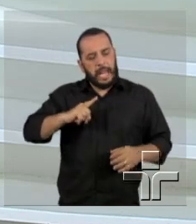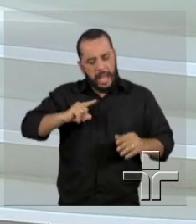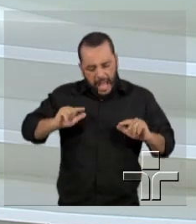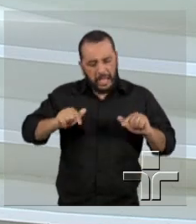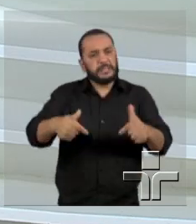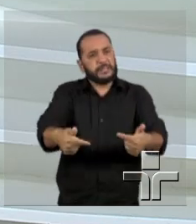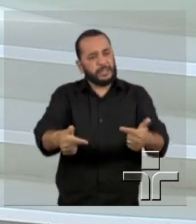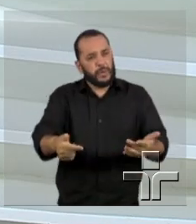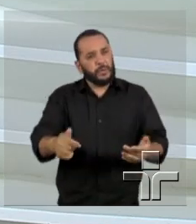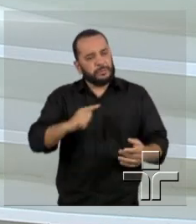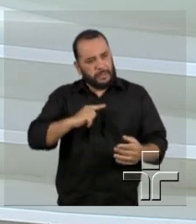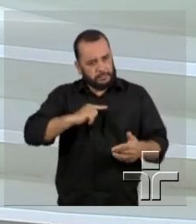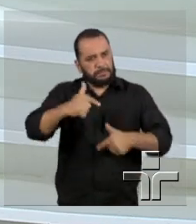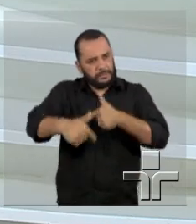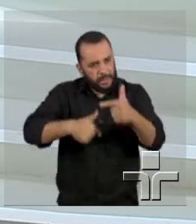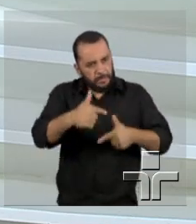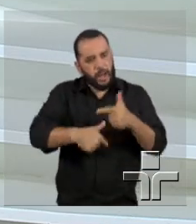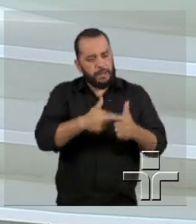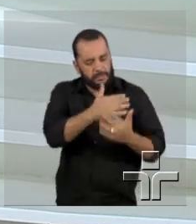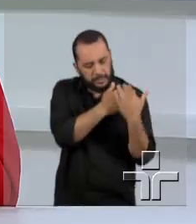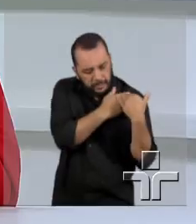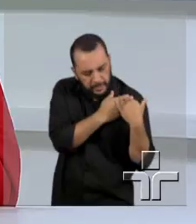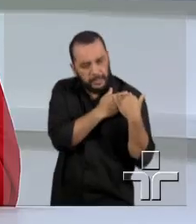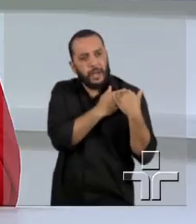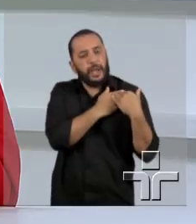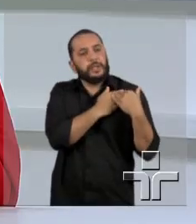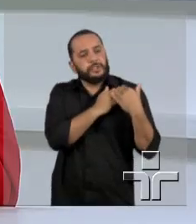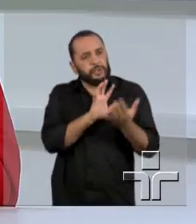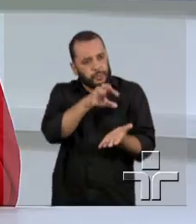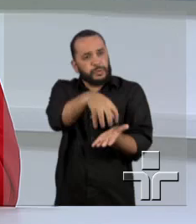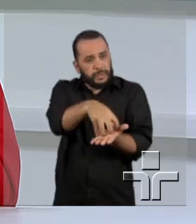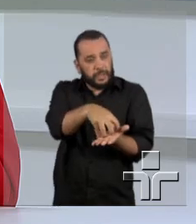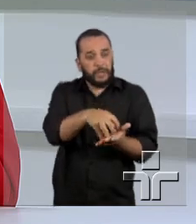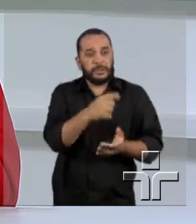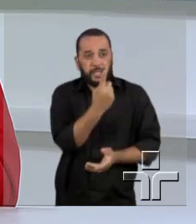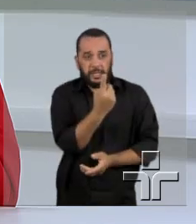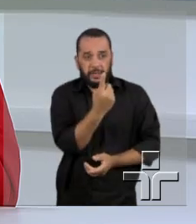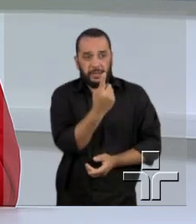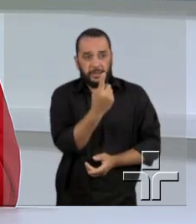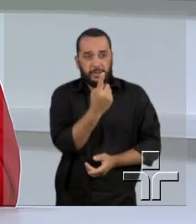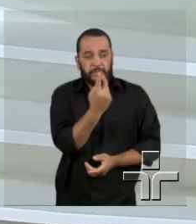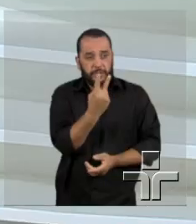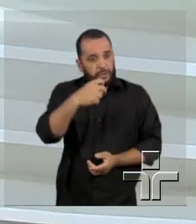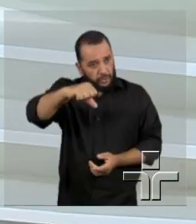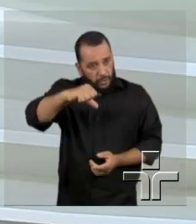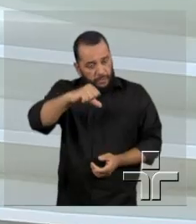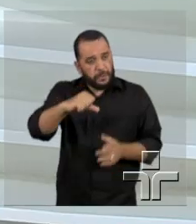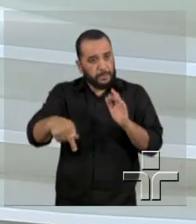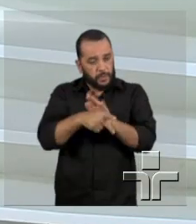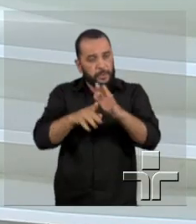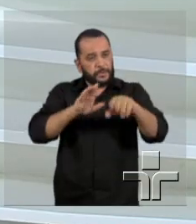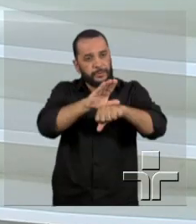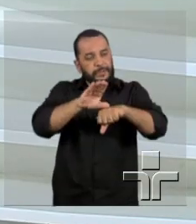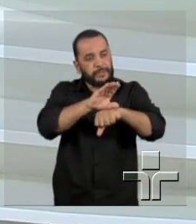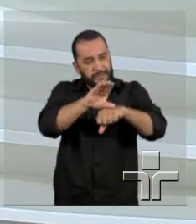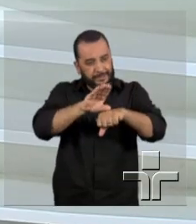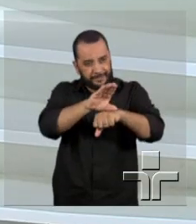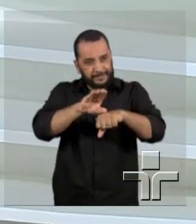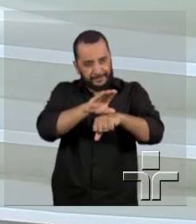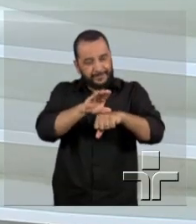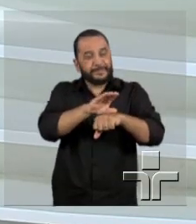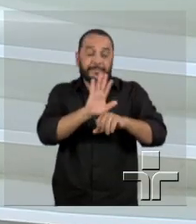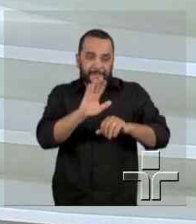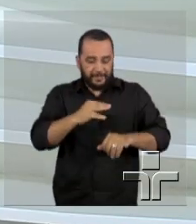consentâneas com suas funções institucionais, artigo 129 da Constituição, ele é um